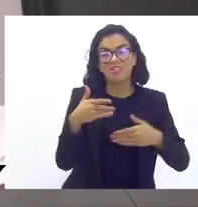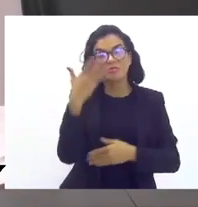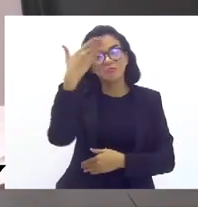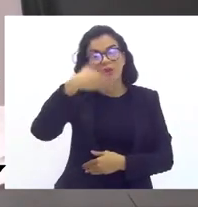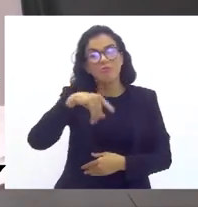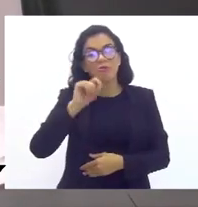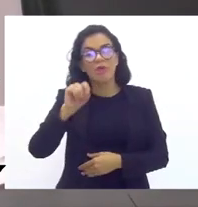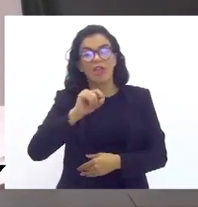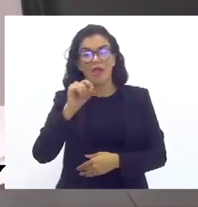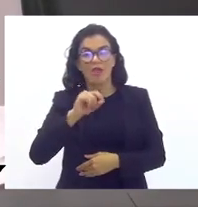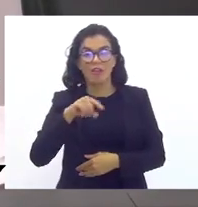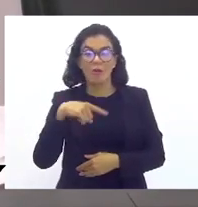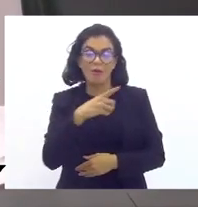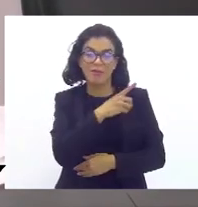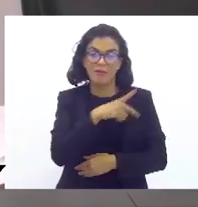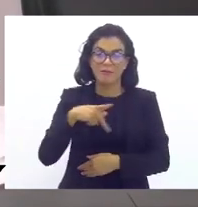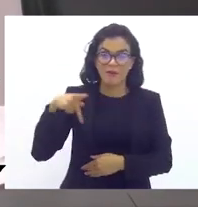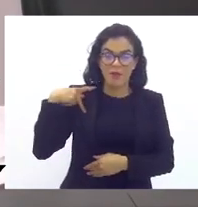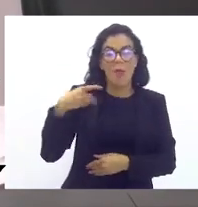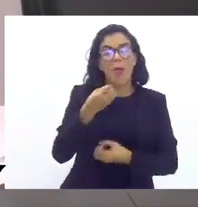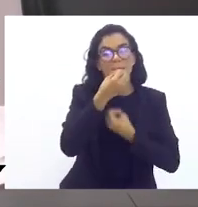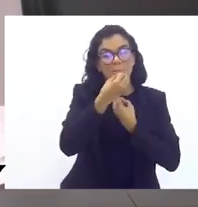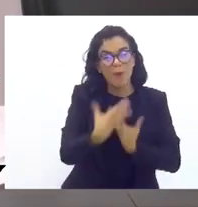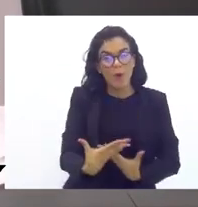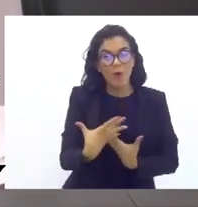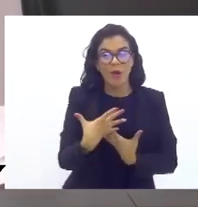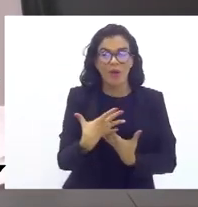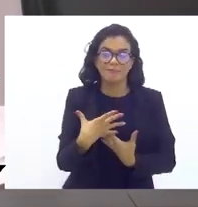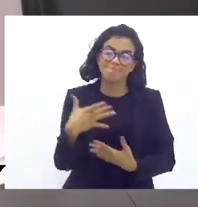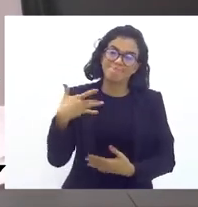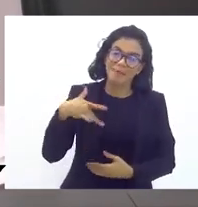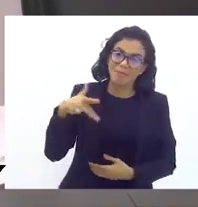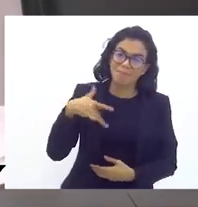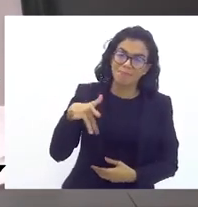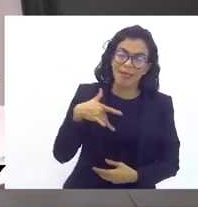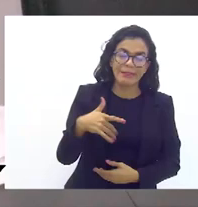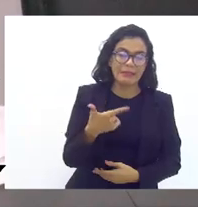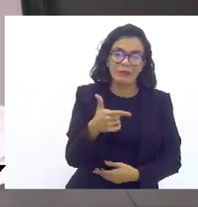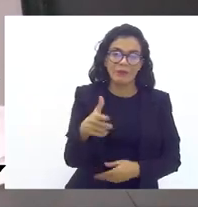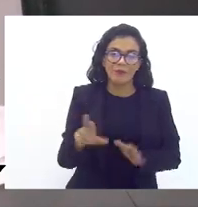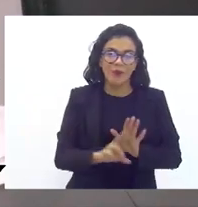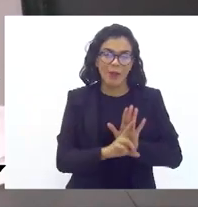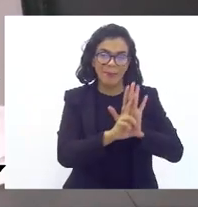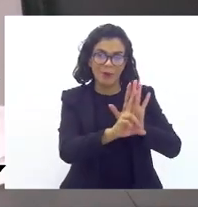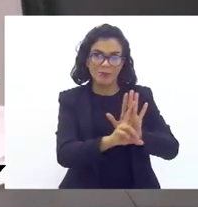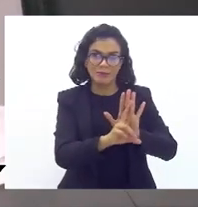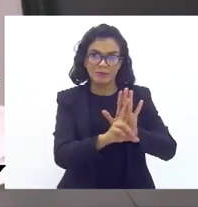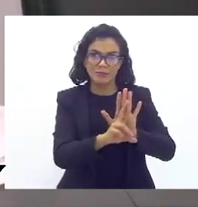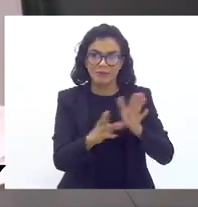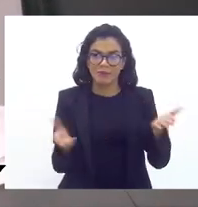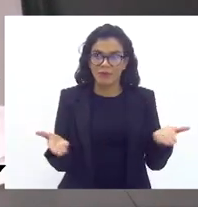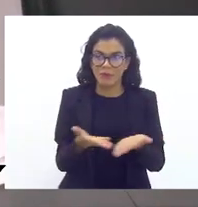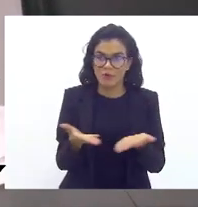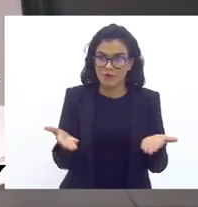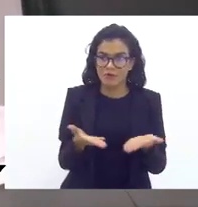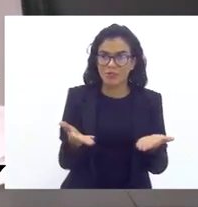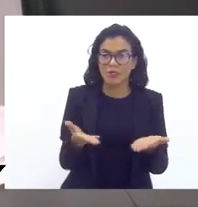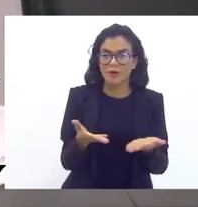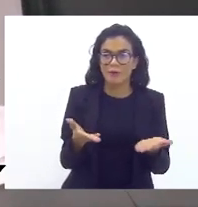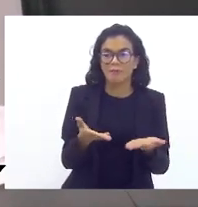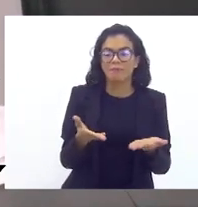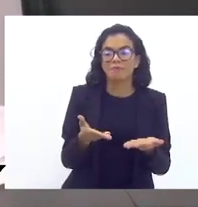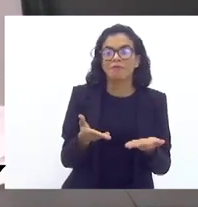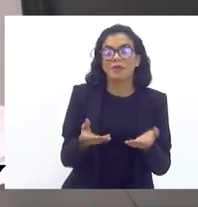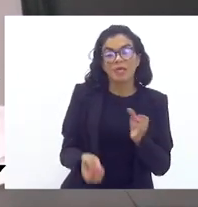primeiro como a nossa defensoria é bacana pena que não pode estar hoje aqui mas fez um documento essencial tem sido usado